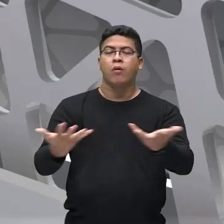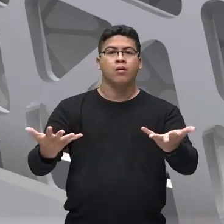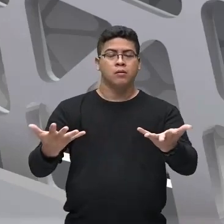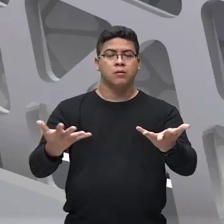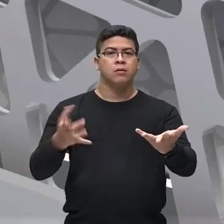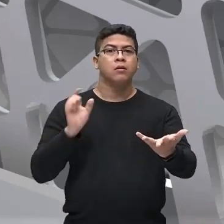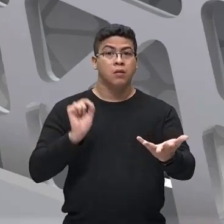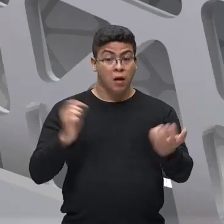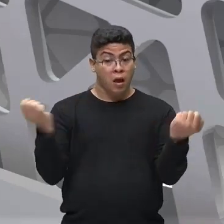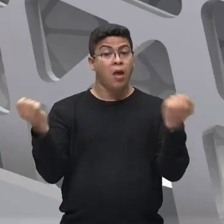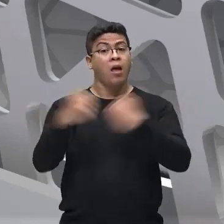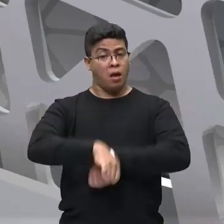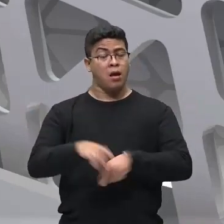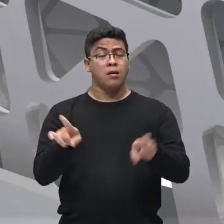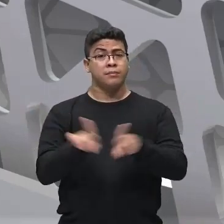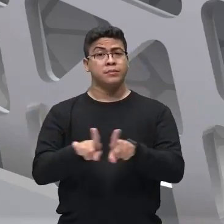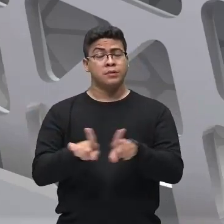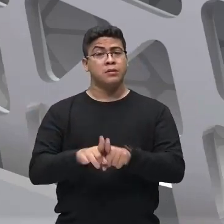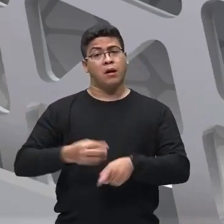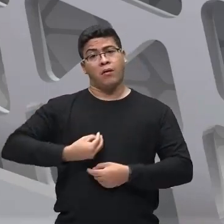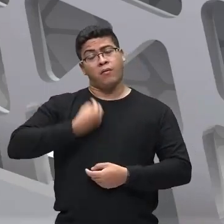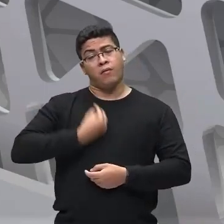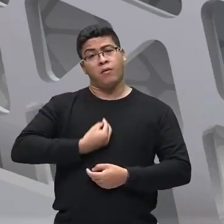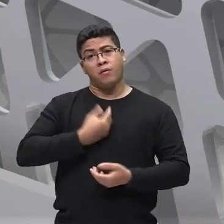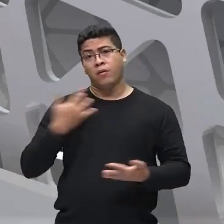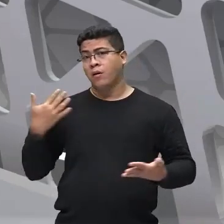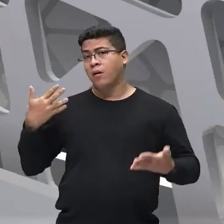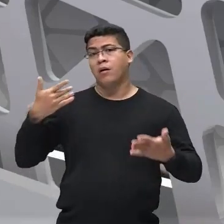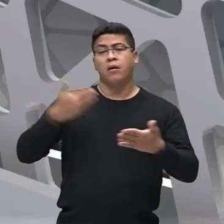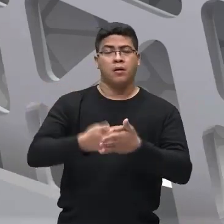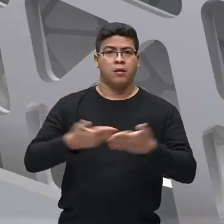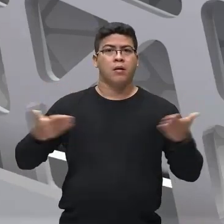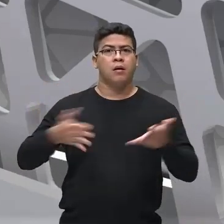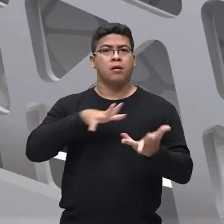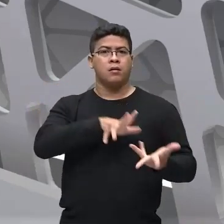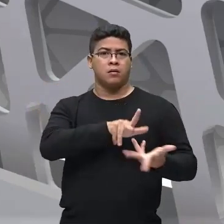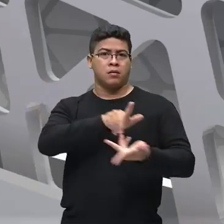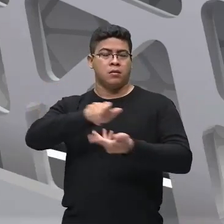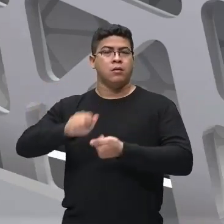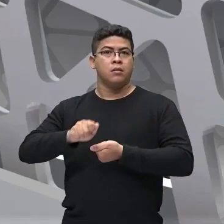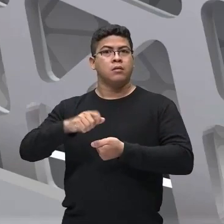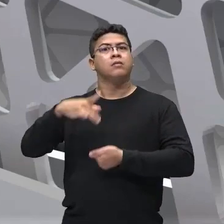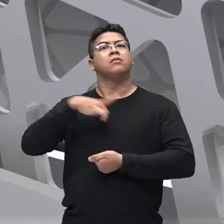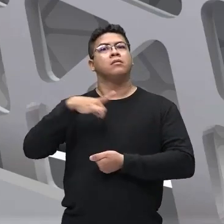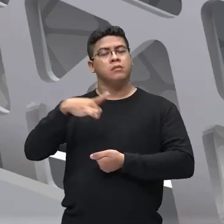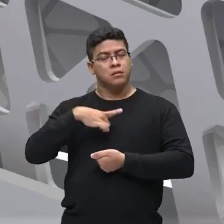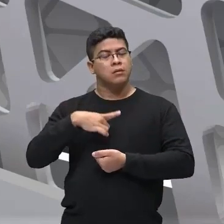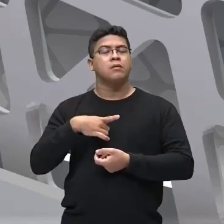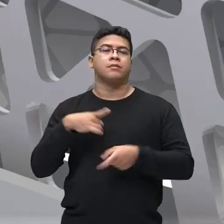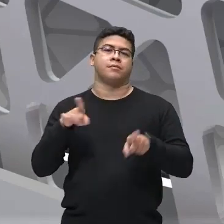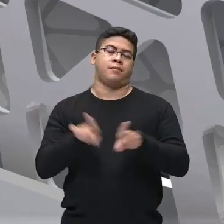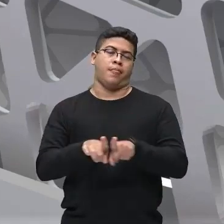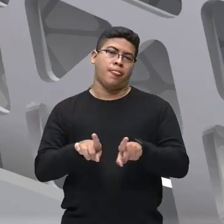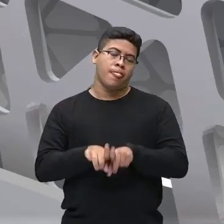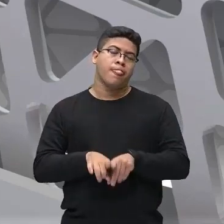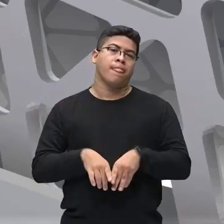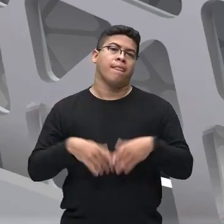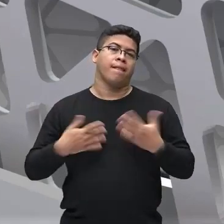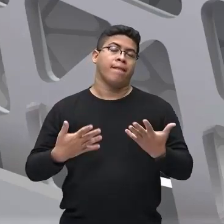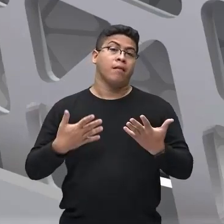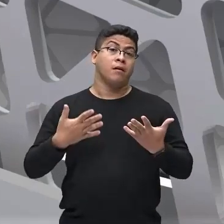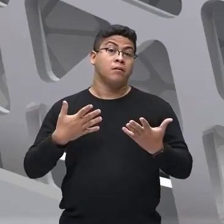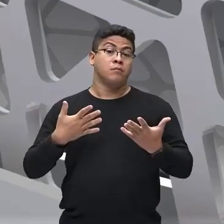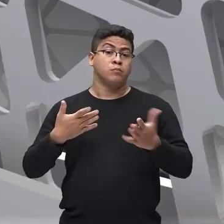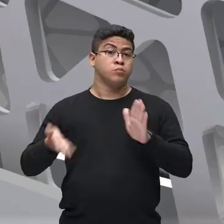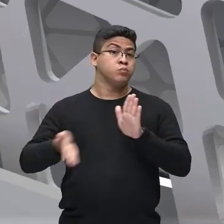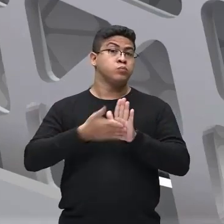é possível nós vivermos neste planeta tendo também uma causa dentro